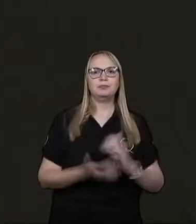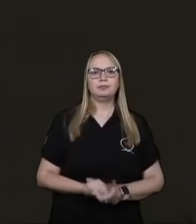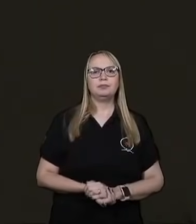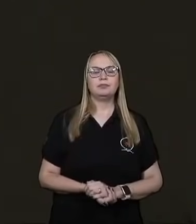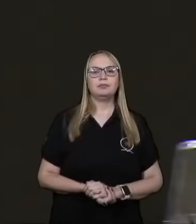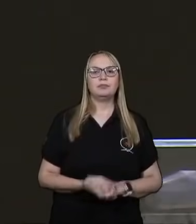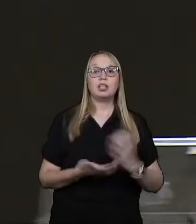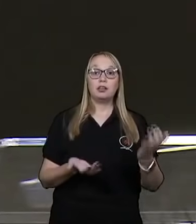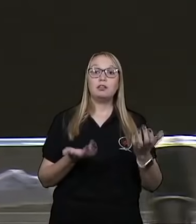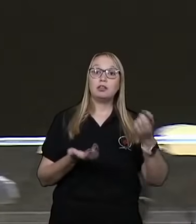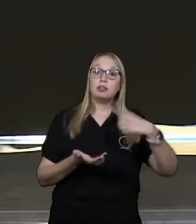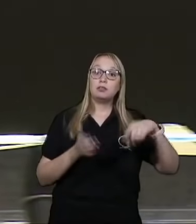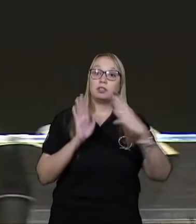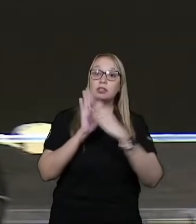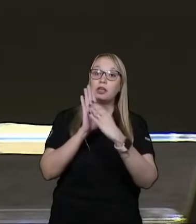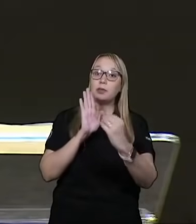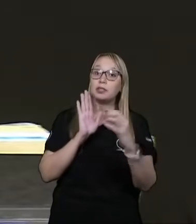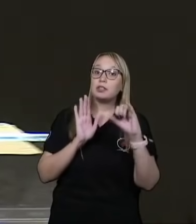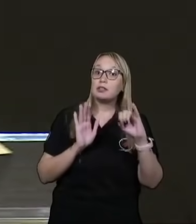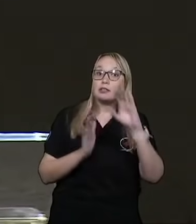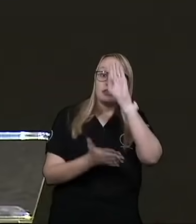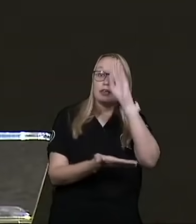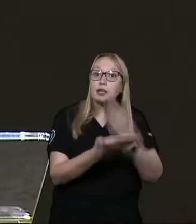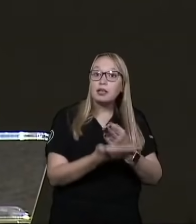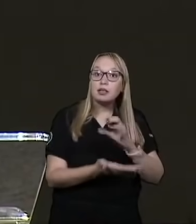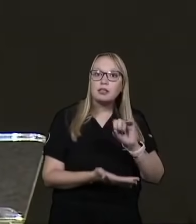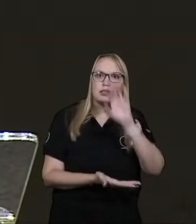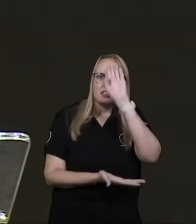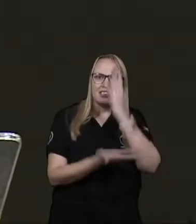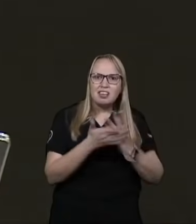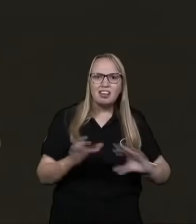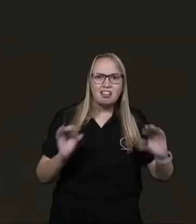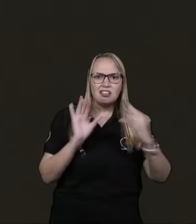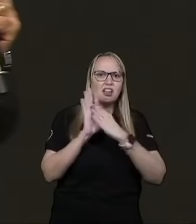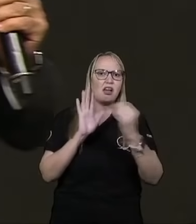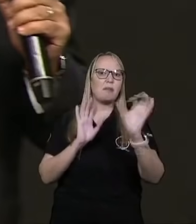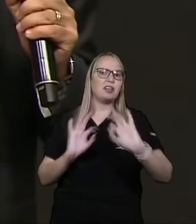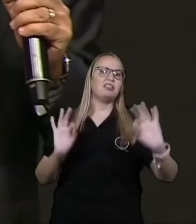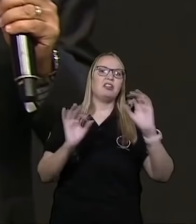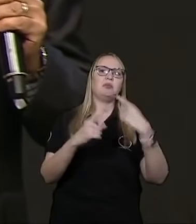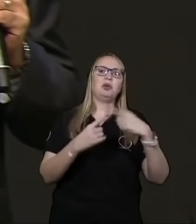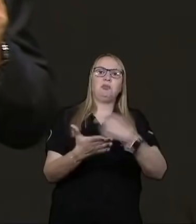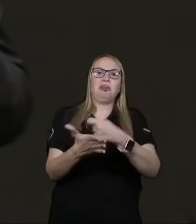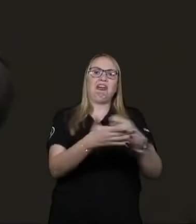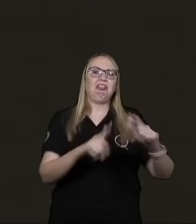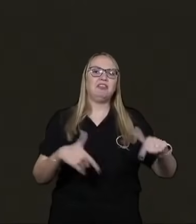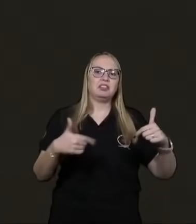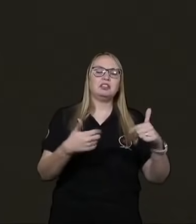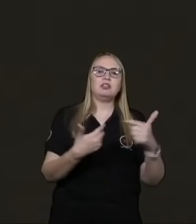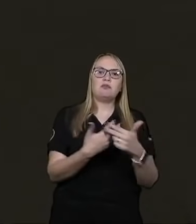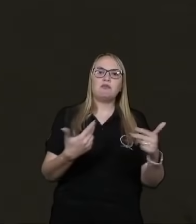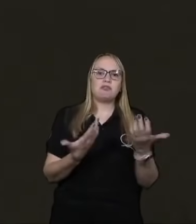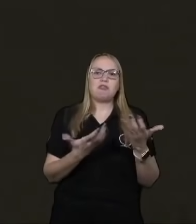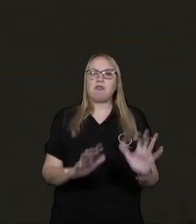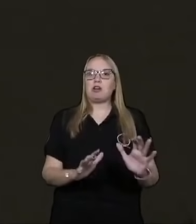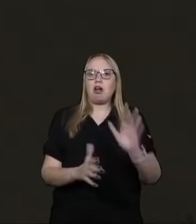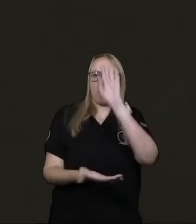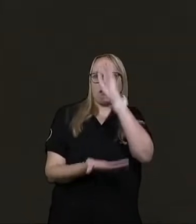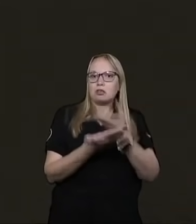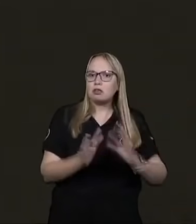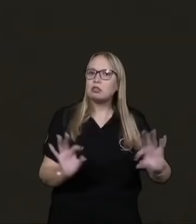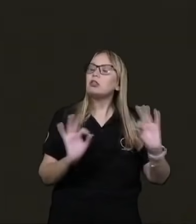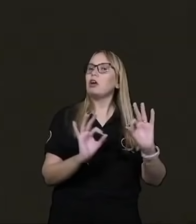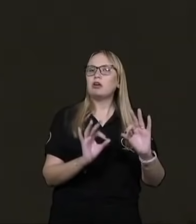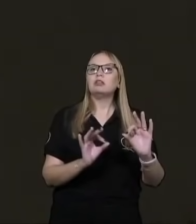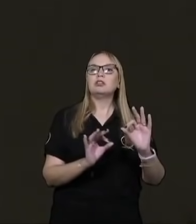e eu só quero que você repita isso se você crê se você não tem muita repetir não porque ninguém aqui é obrigado a fazer aquilo que não quer nem que não crer